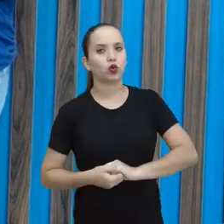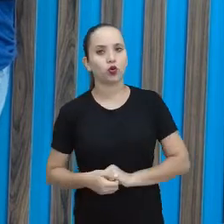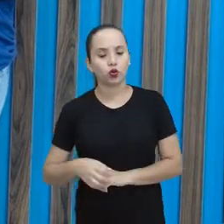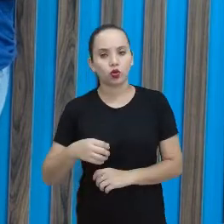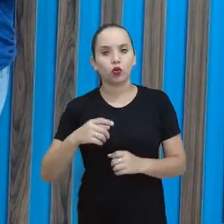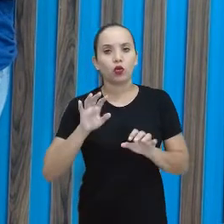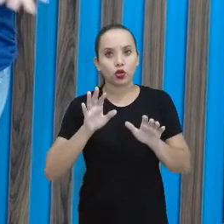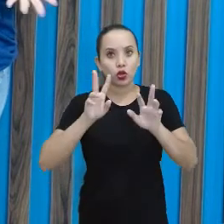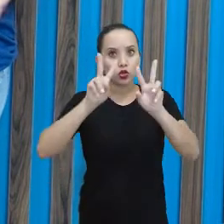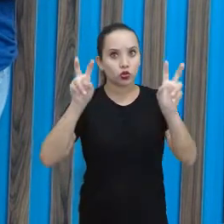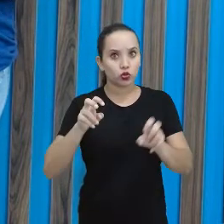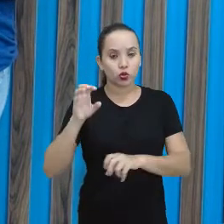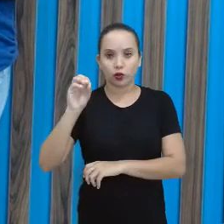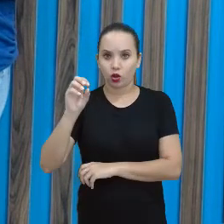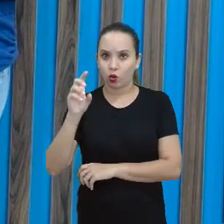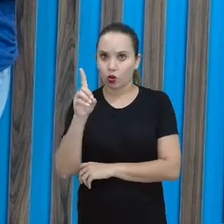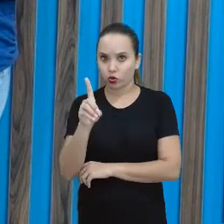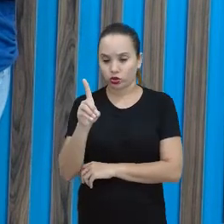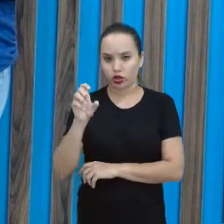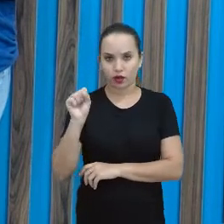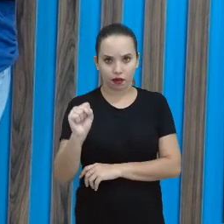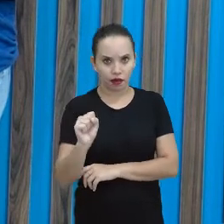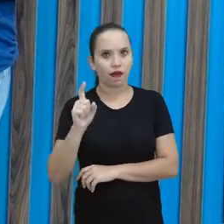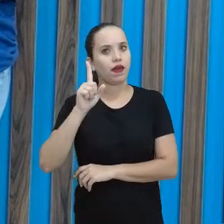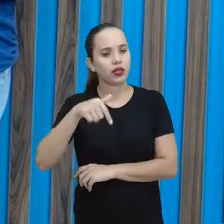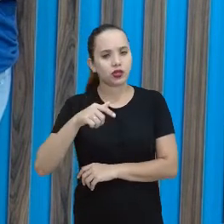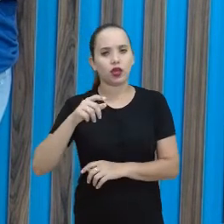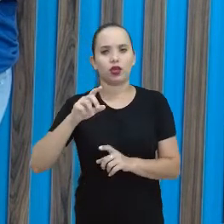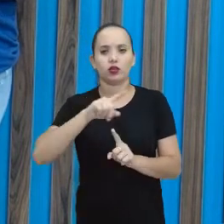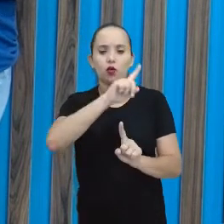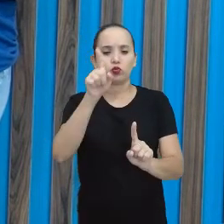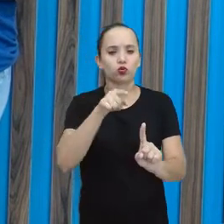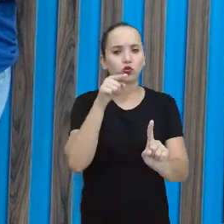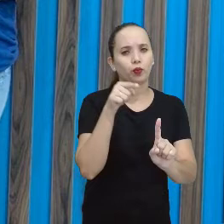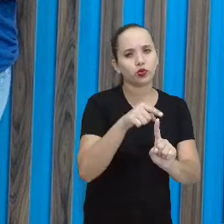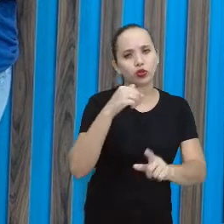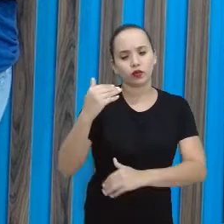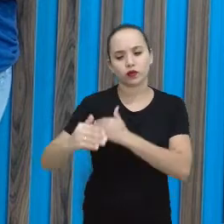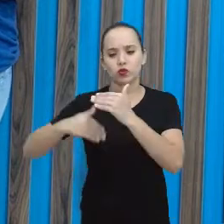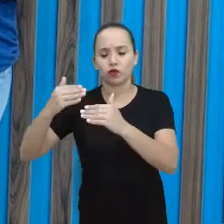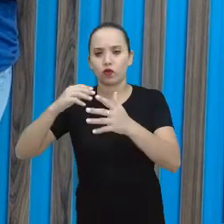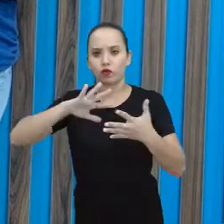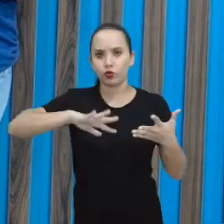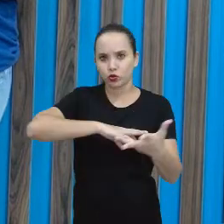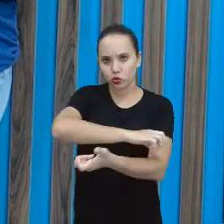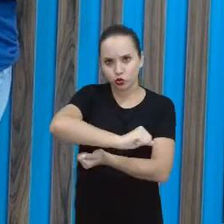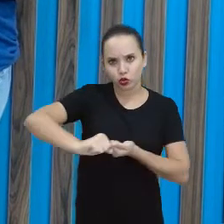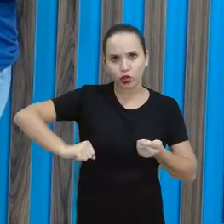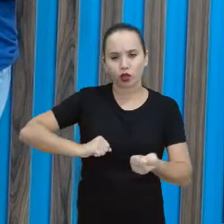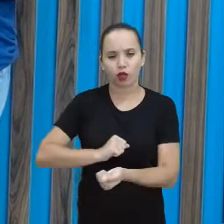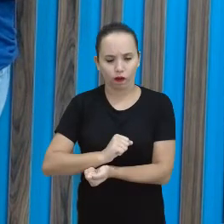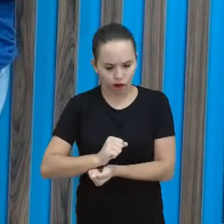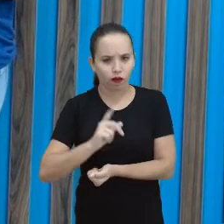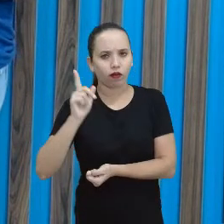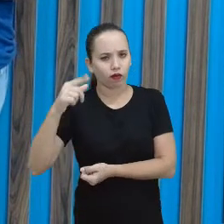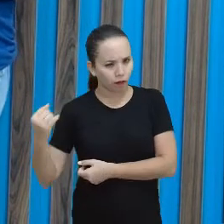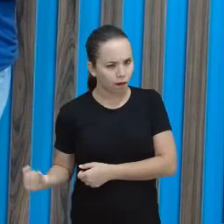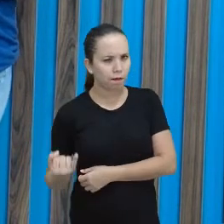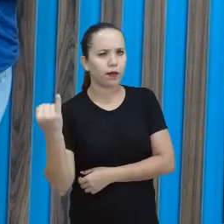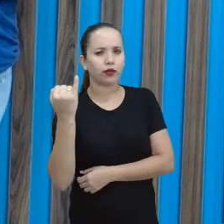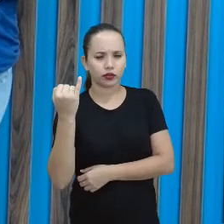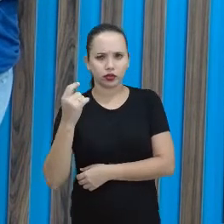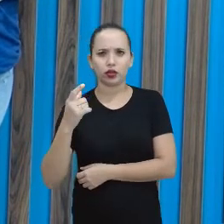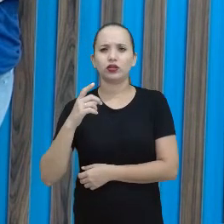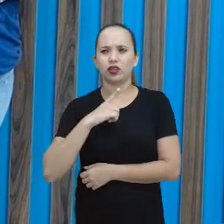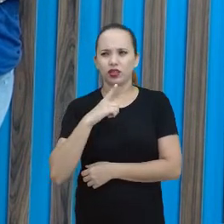é muito importante, né? Dos ODS, né? São os Objetivos de Desenvolvimento Sustentável, tá certo? São alguns,